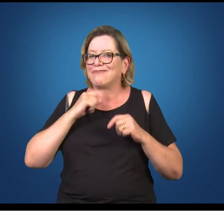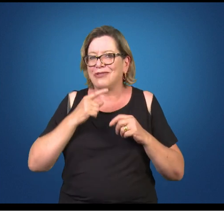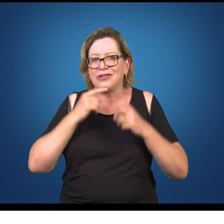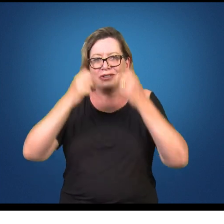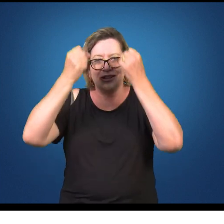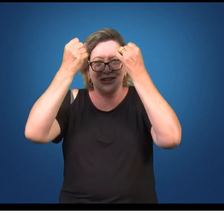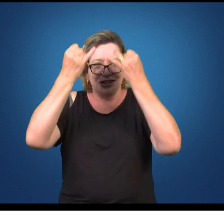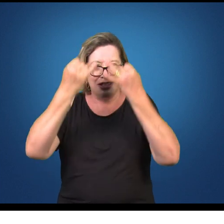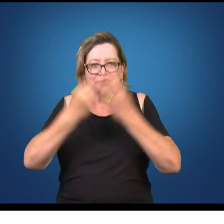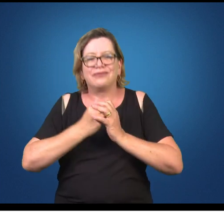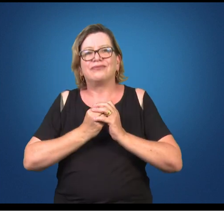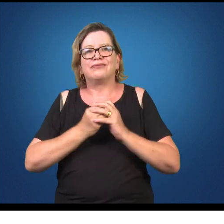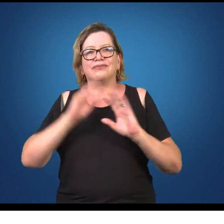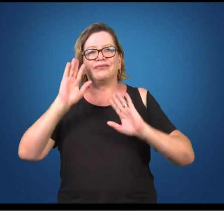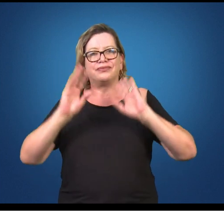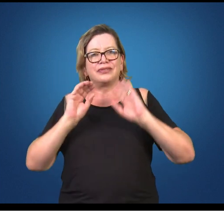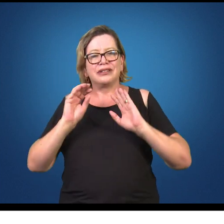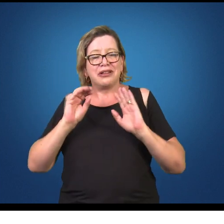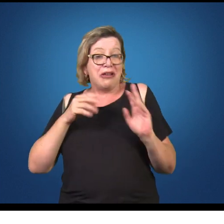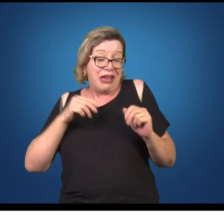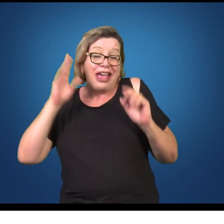é inexplicável, por mais sim. que